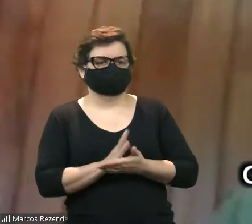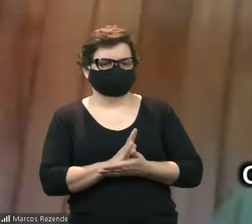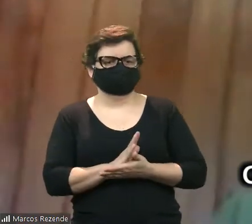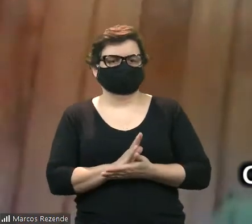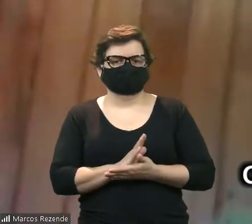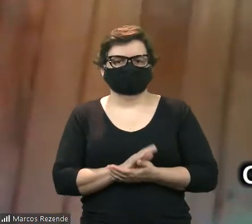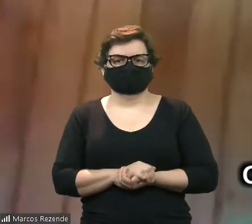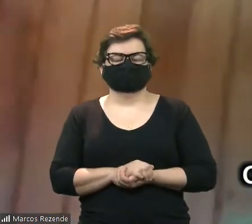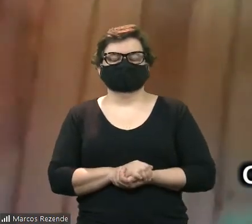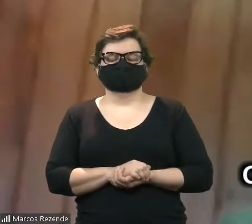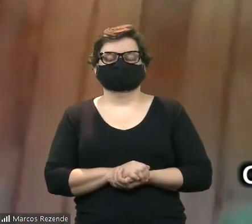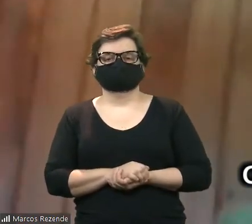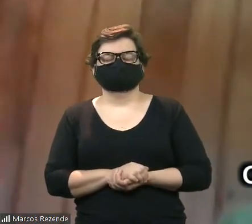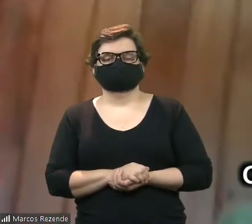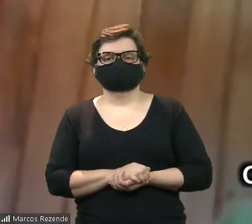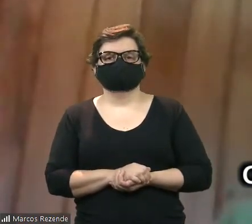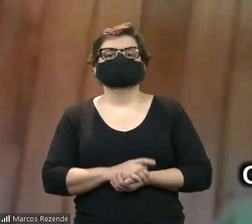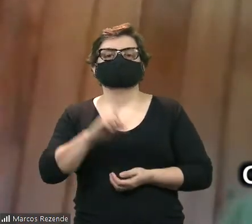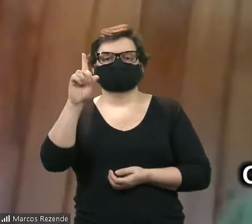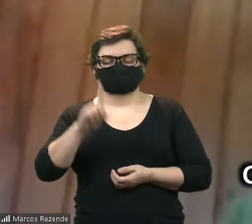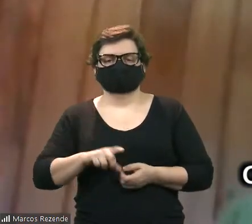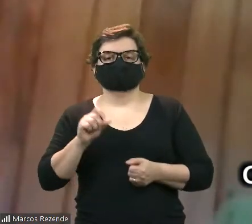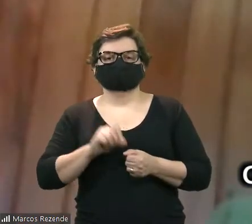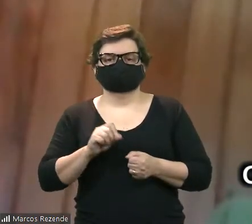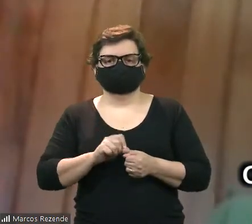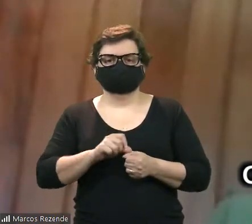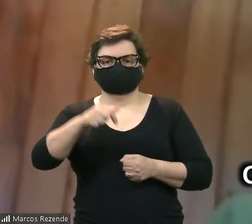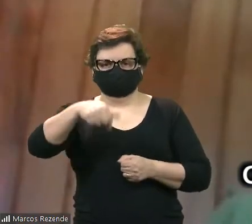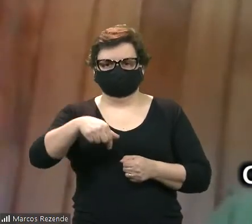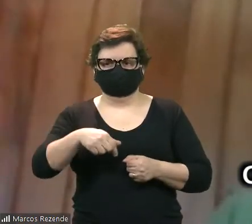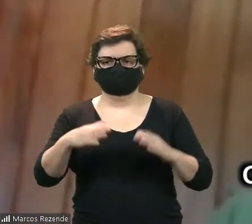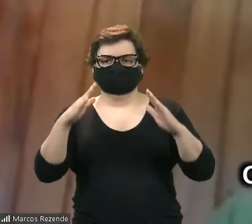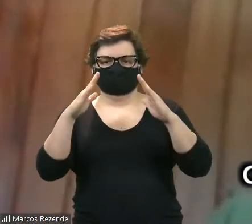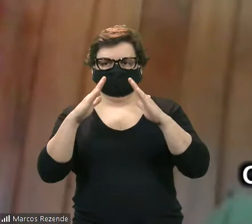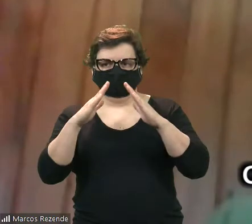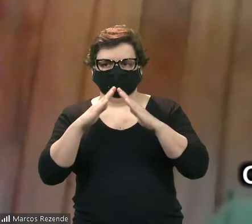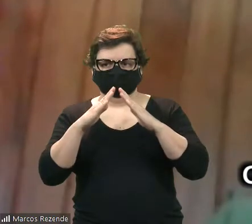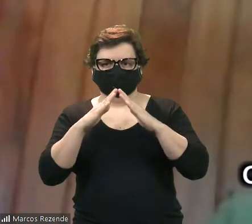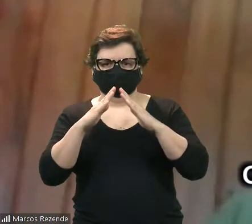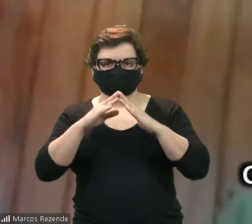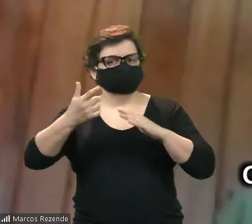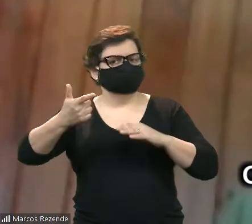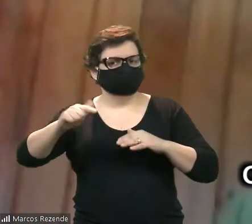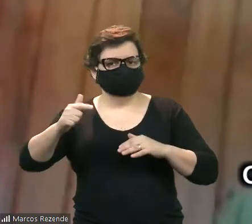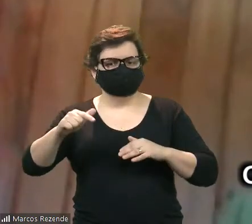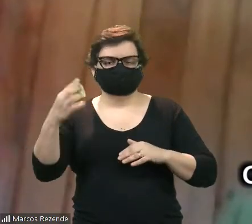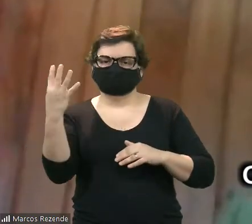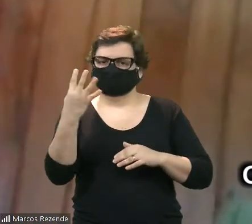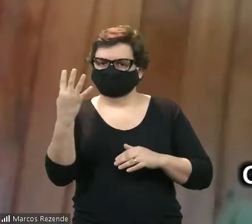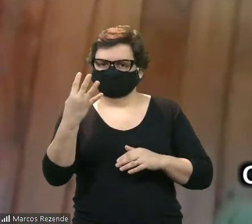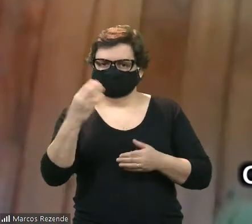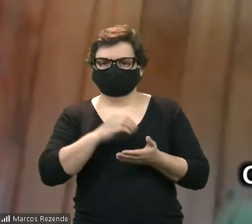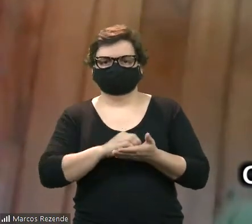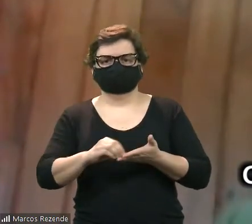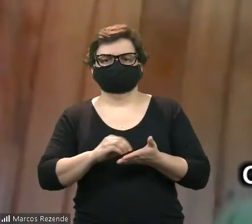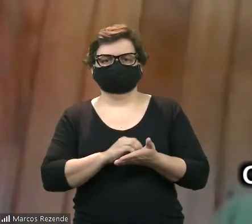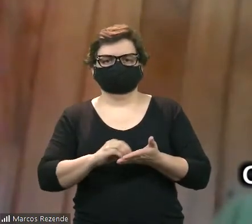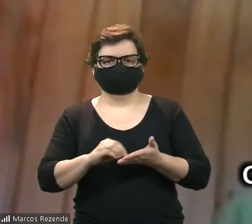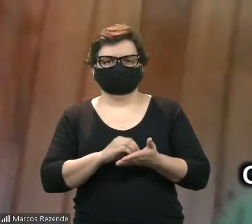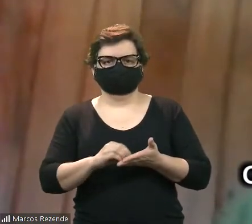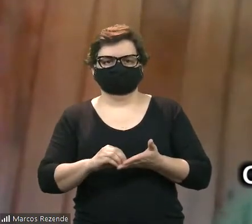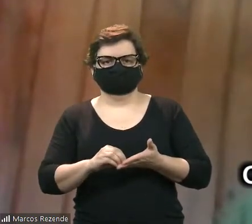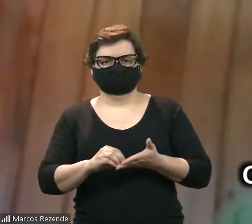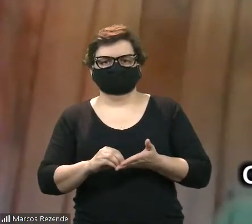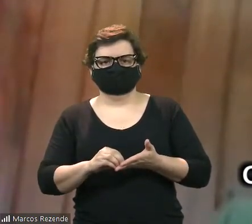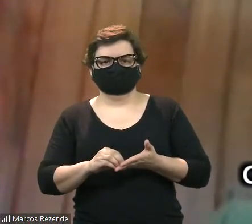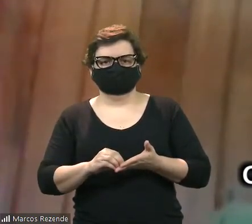Aprovado, e assim será feito. Essa casa não terá o quarto secretário, e